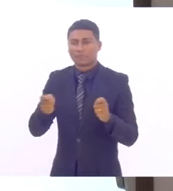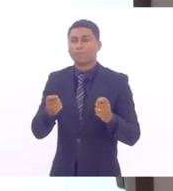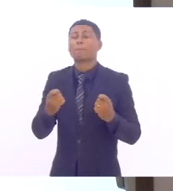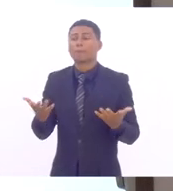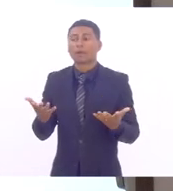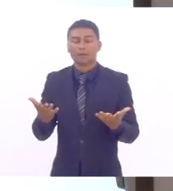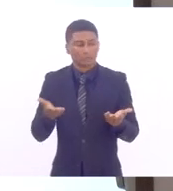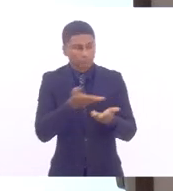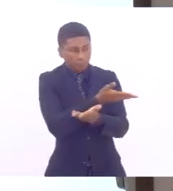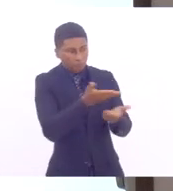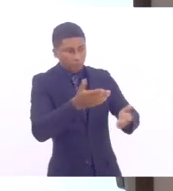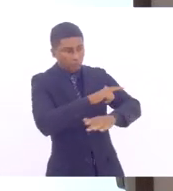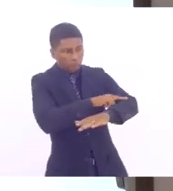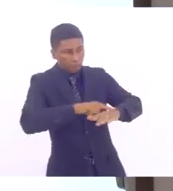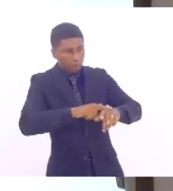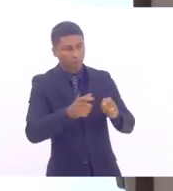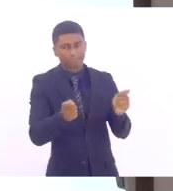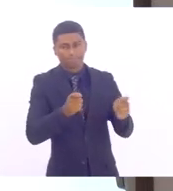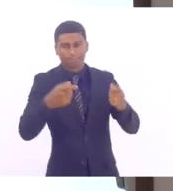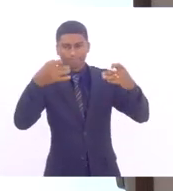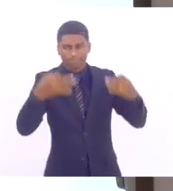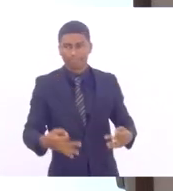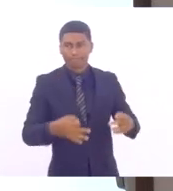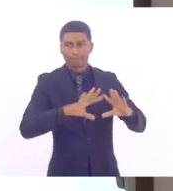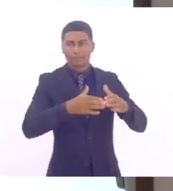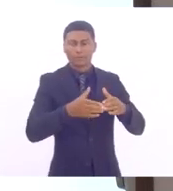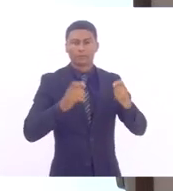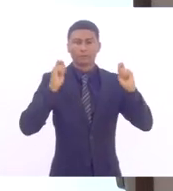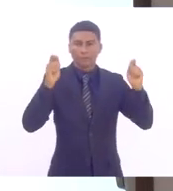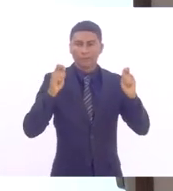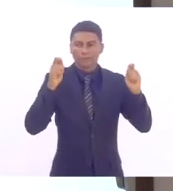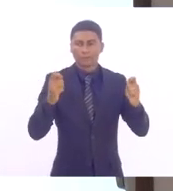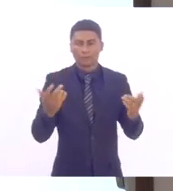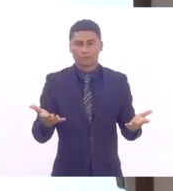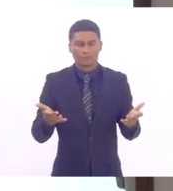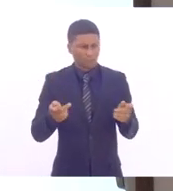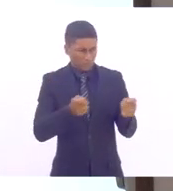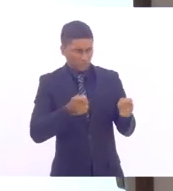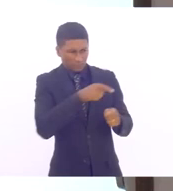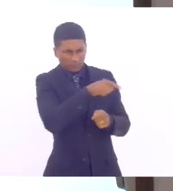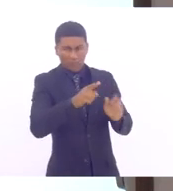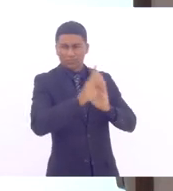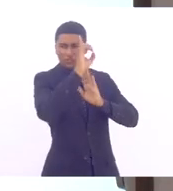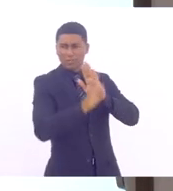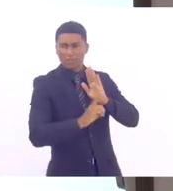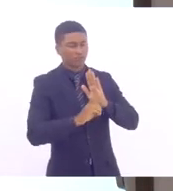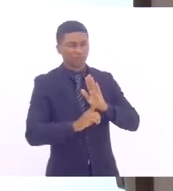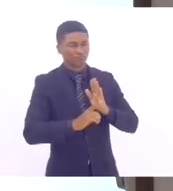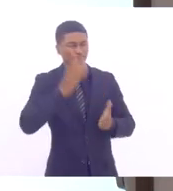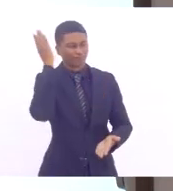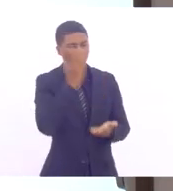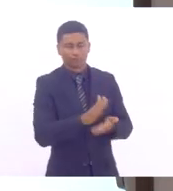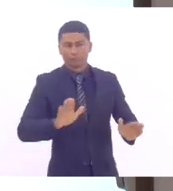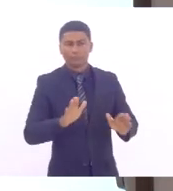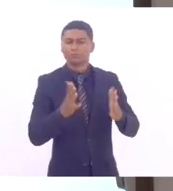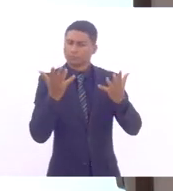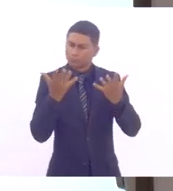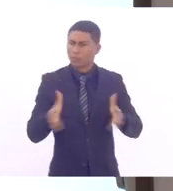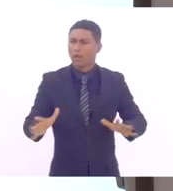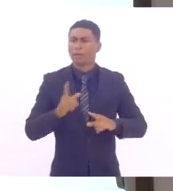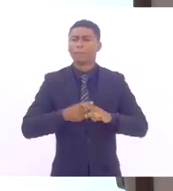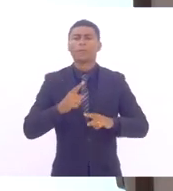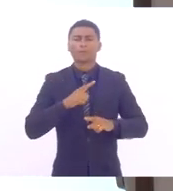certa disciplinaridade junto às torcidas organizadas. Esse controle a gente não quer restringir direito, até porque nós temos diversas